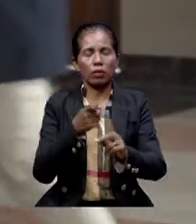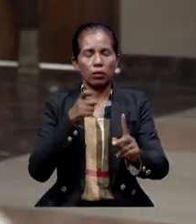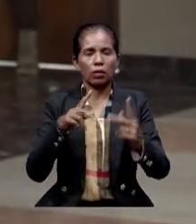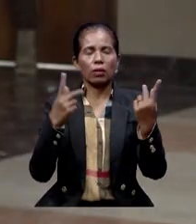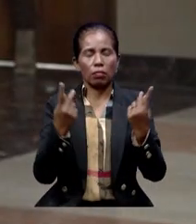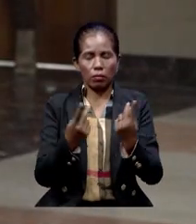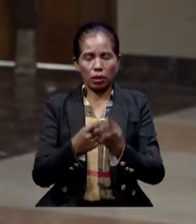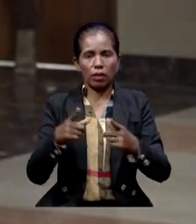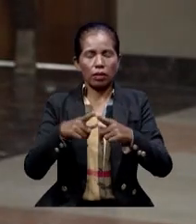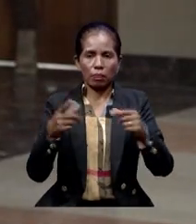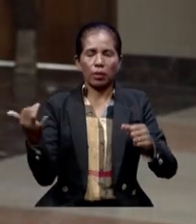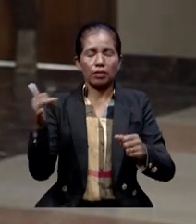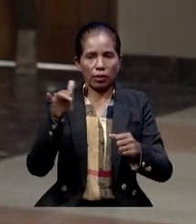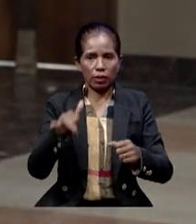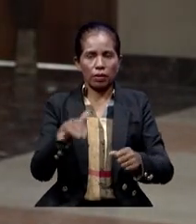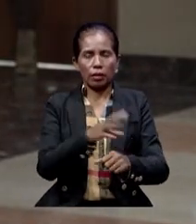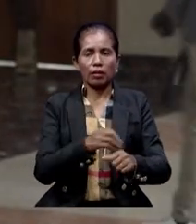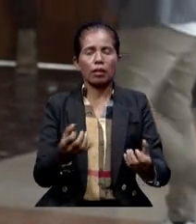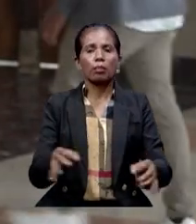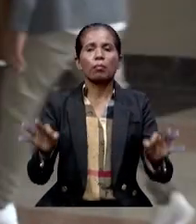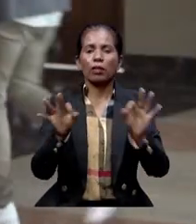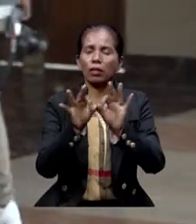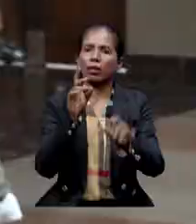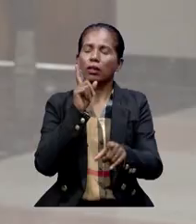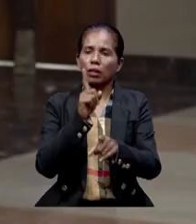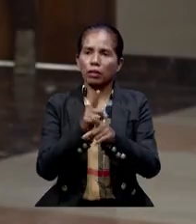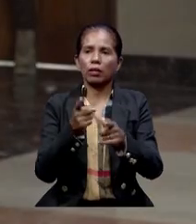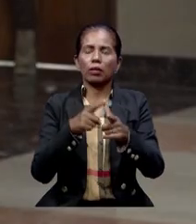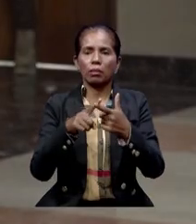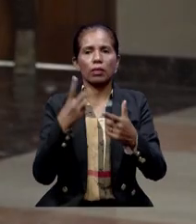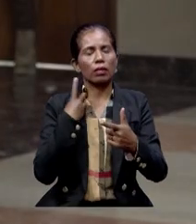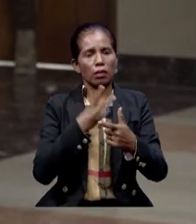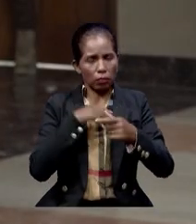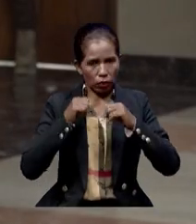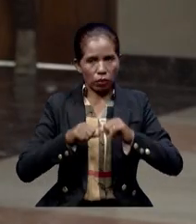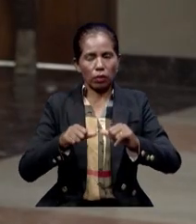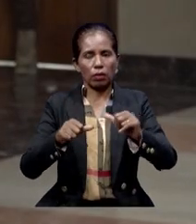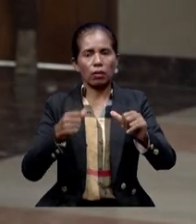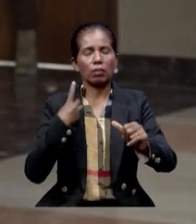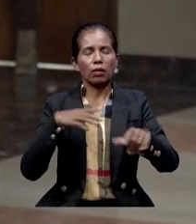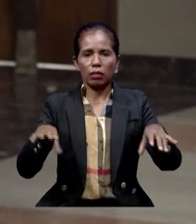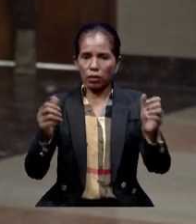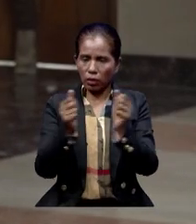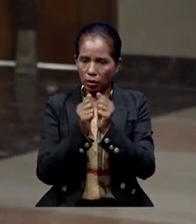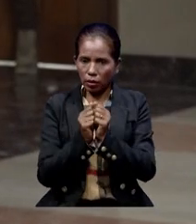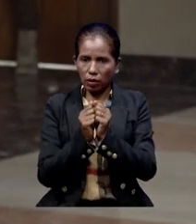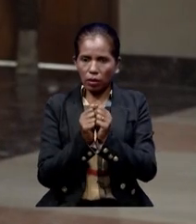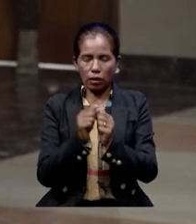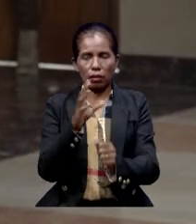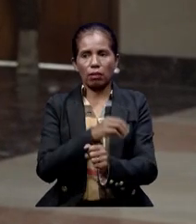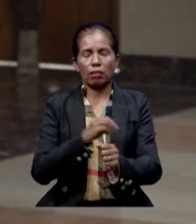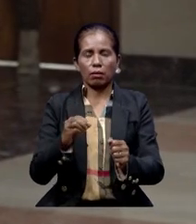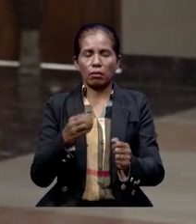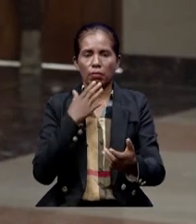japonesas Sirania, também é importante deles. E depois, a mim, se continua a minha cooperação e o setor petróleo no